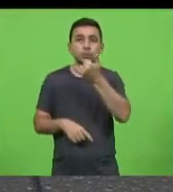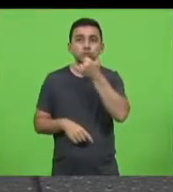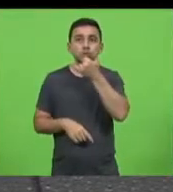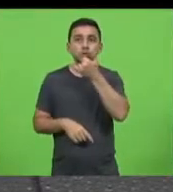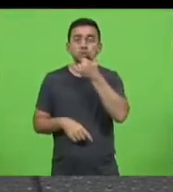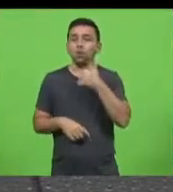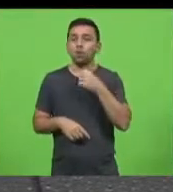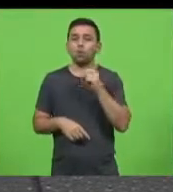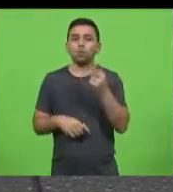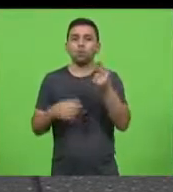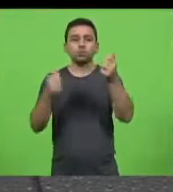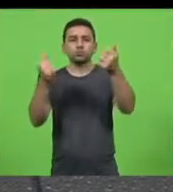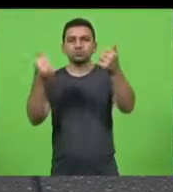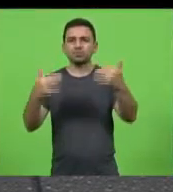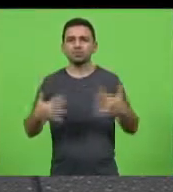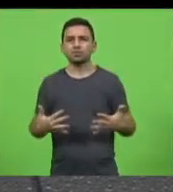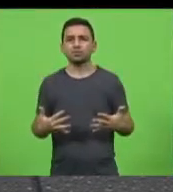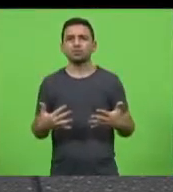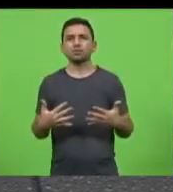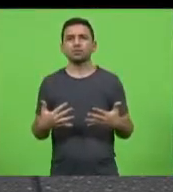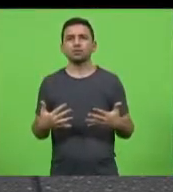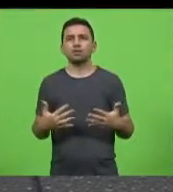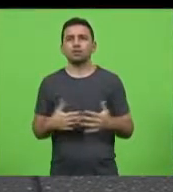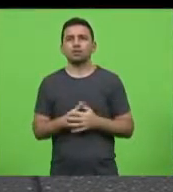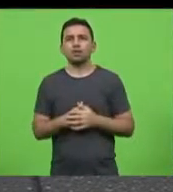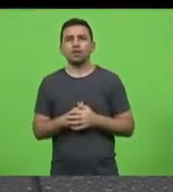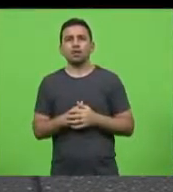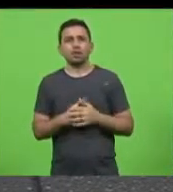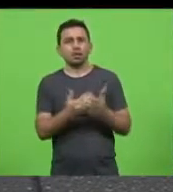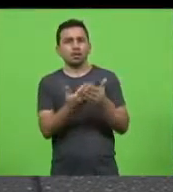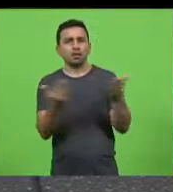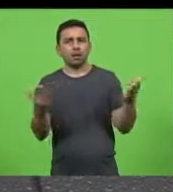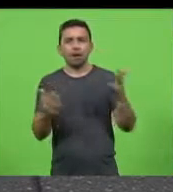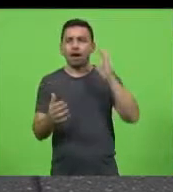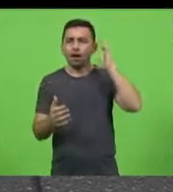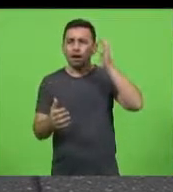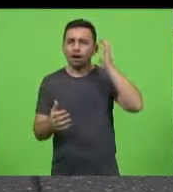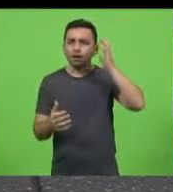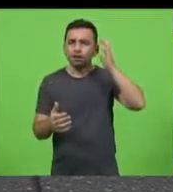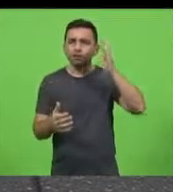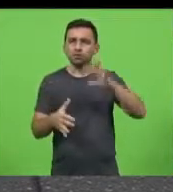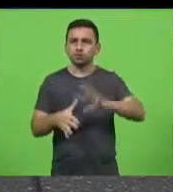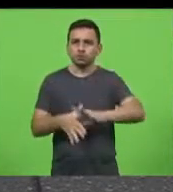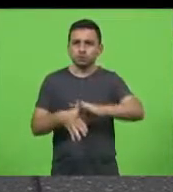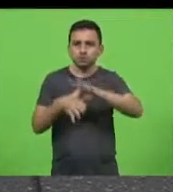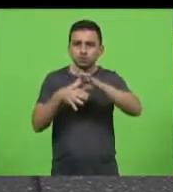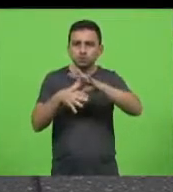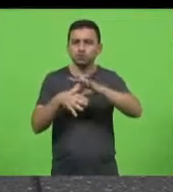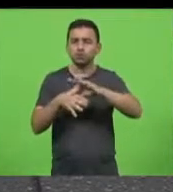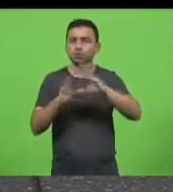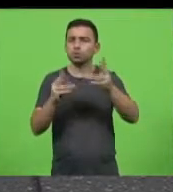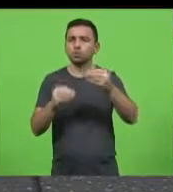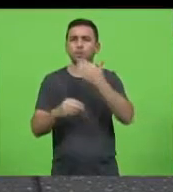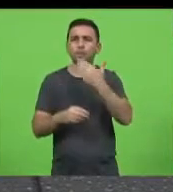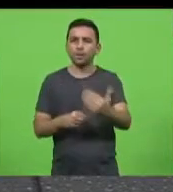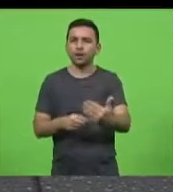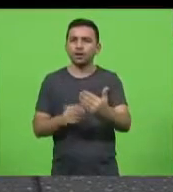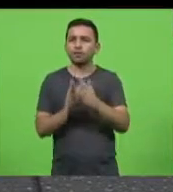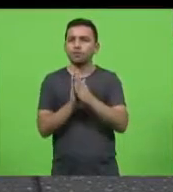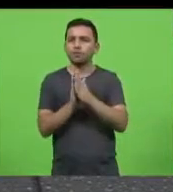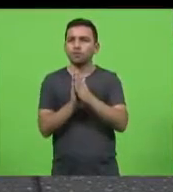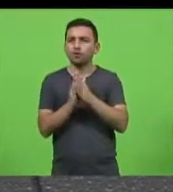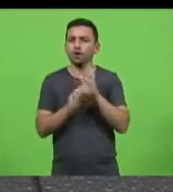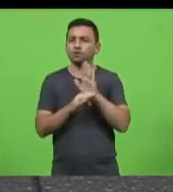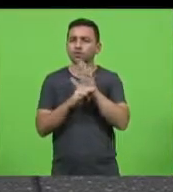alguma explicação para as emissoras de rádio, para as lideranças que nos pedem para que a gente possa